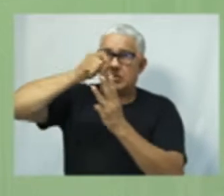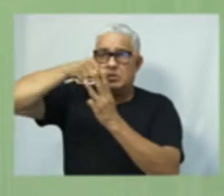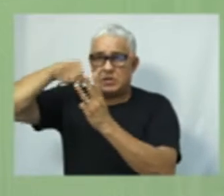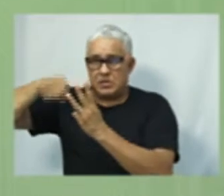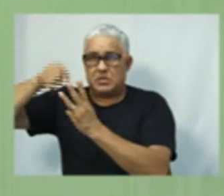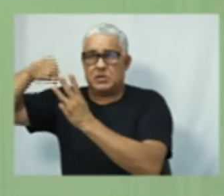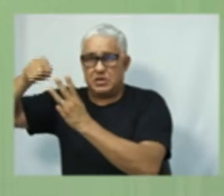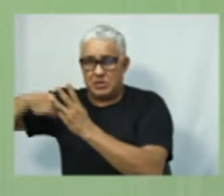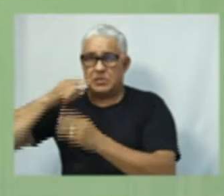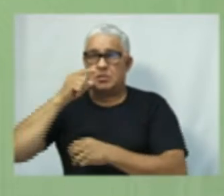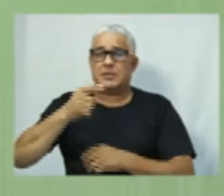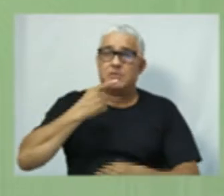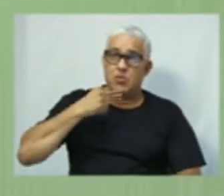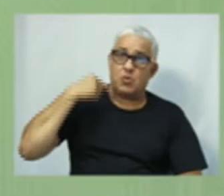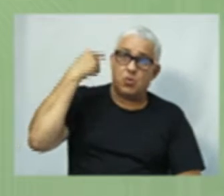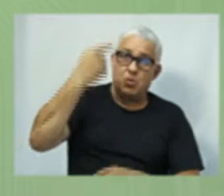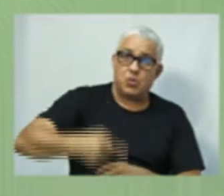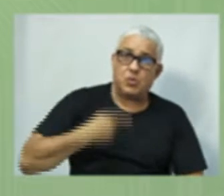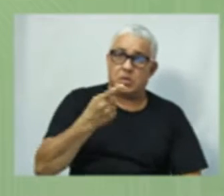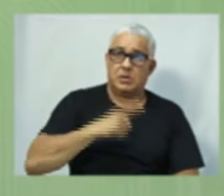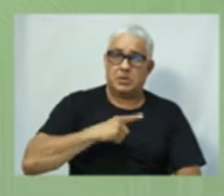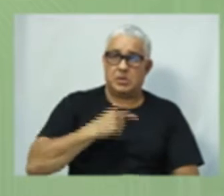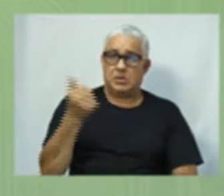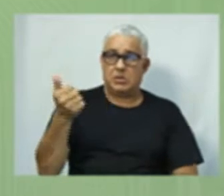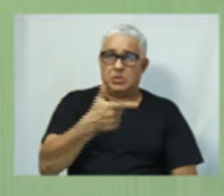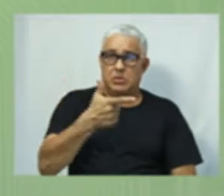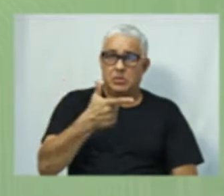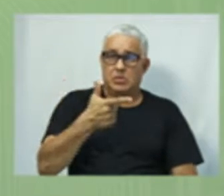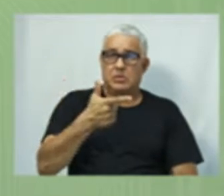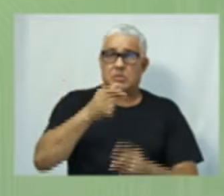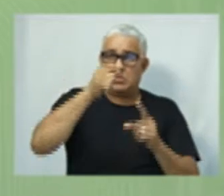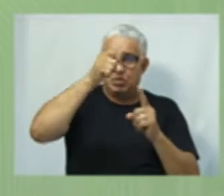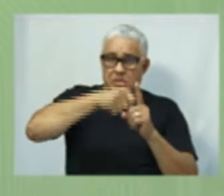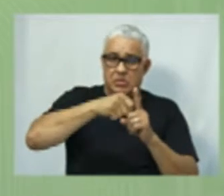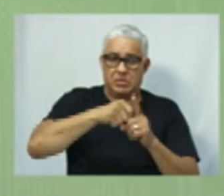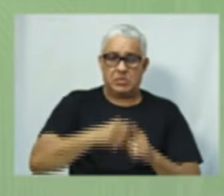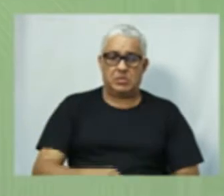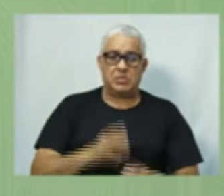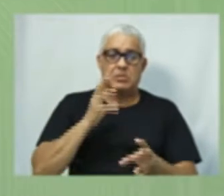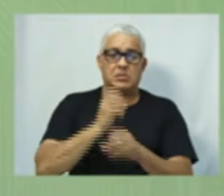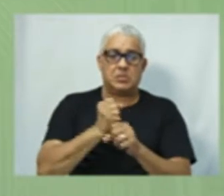tem 12 meses, precisamos calcular o qual? O quarto